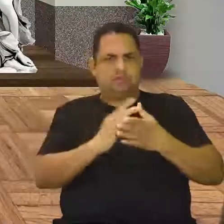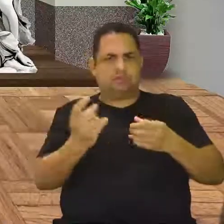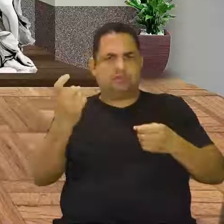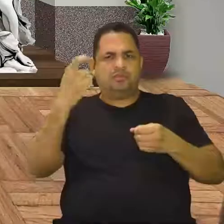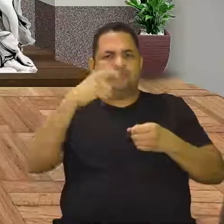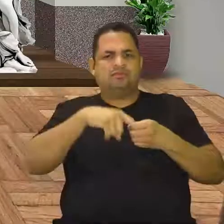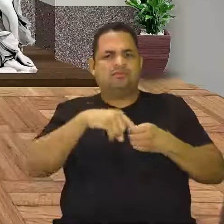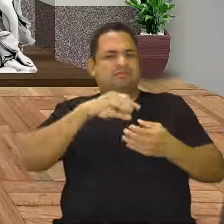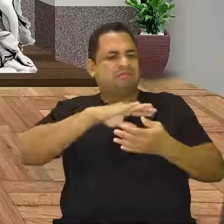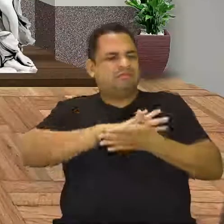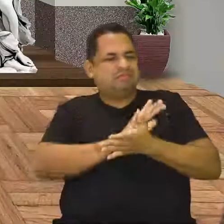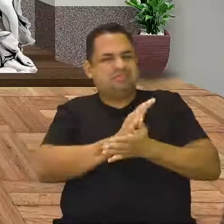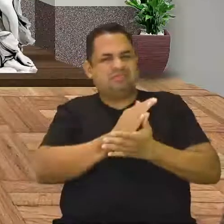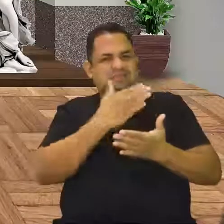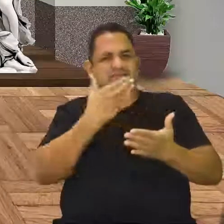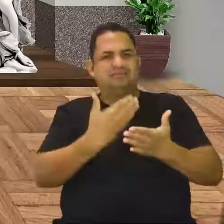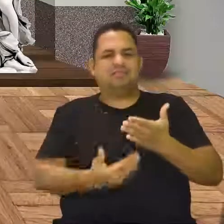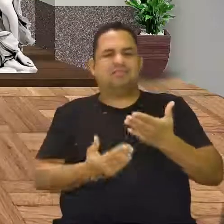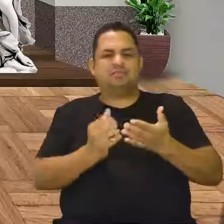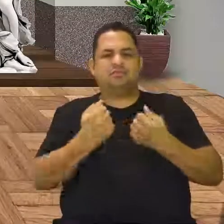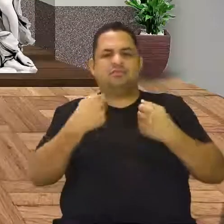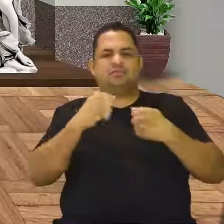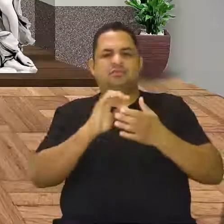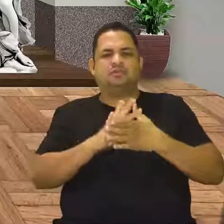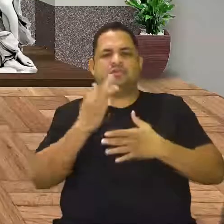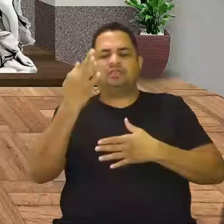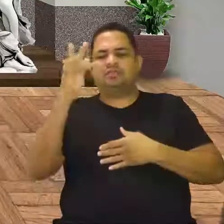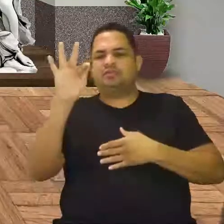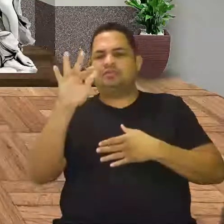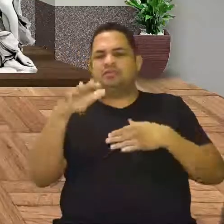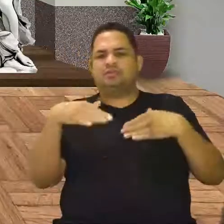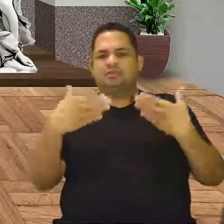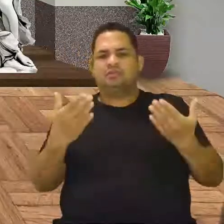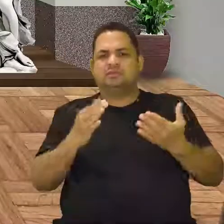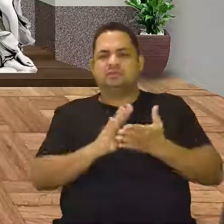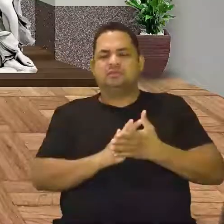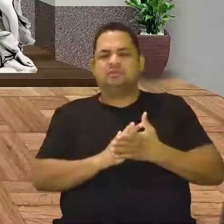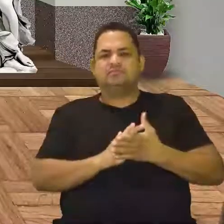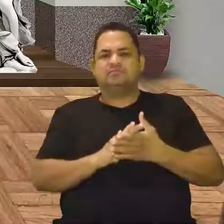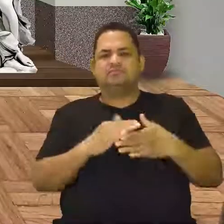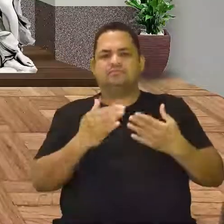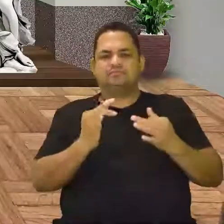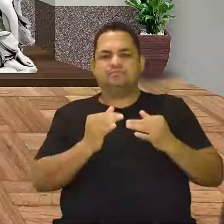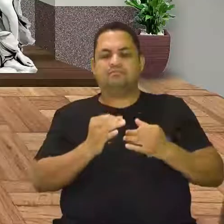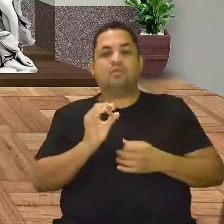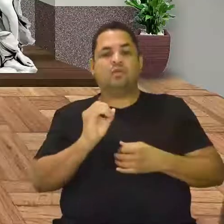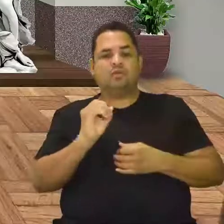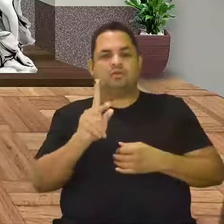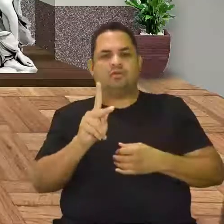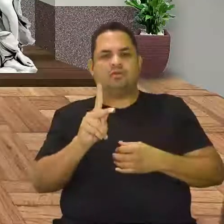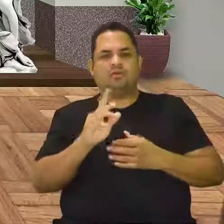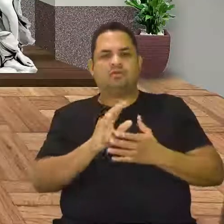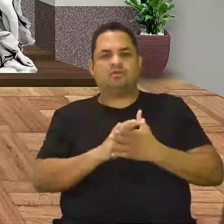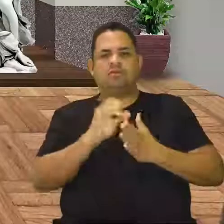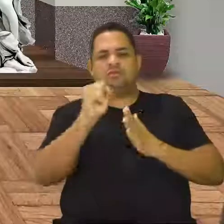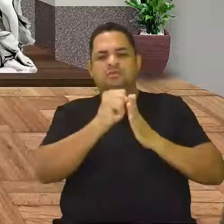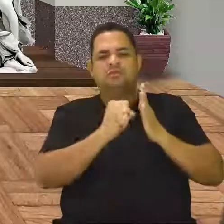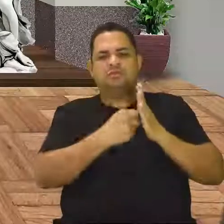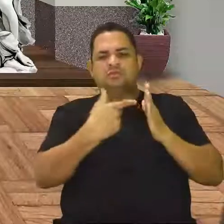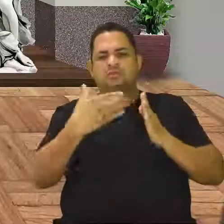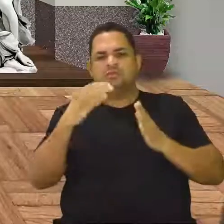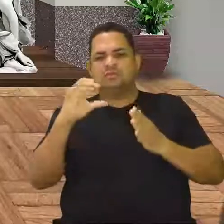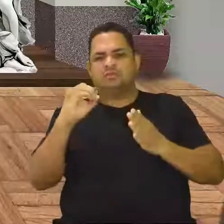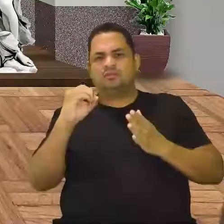volta humilhado e ele pede poder francês oi pronto beleza século